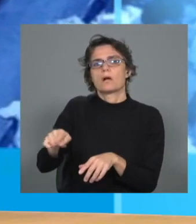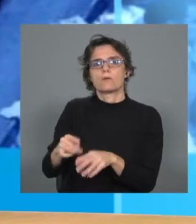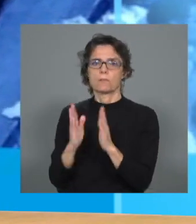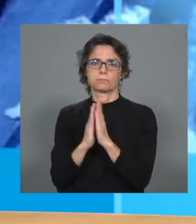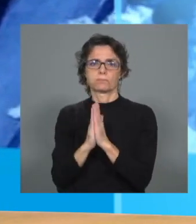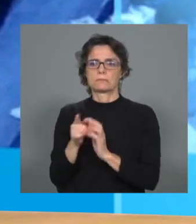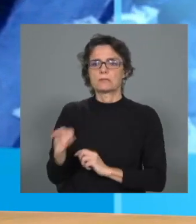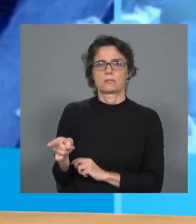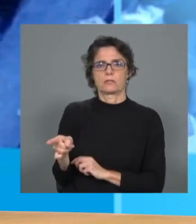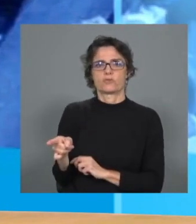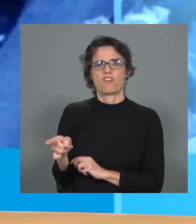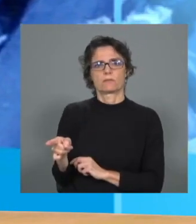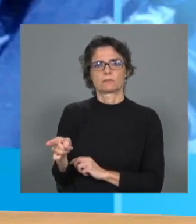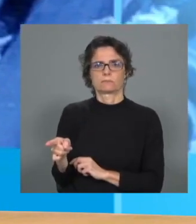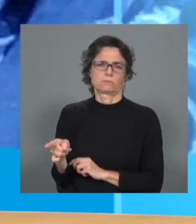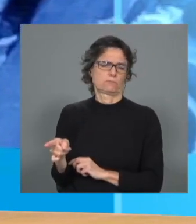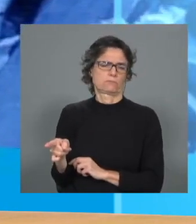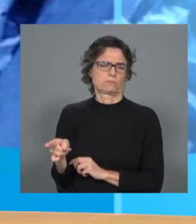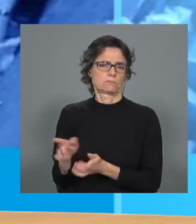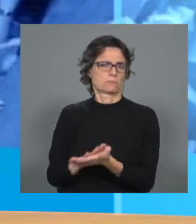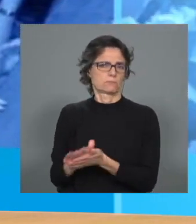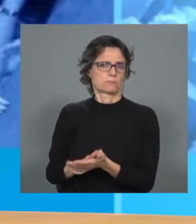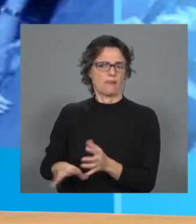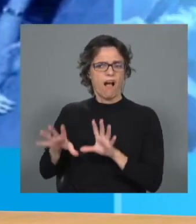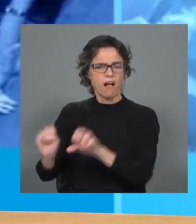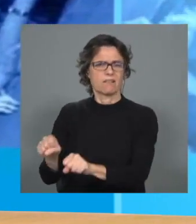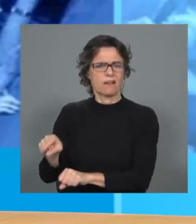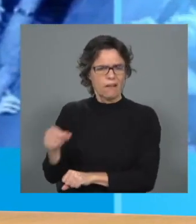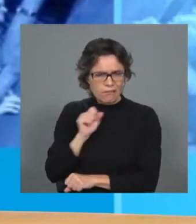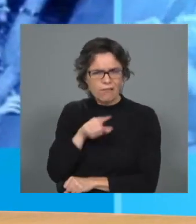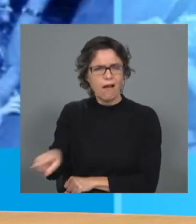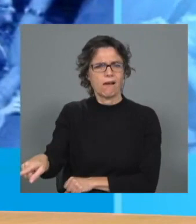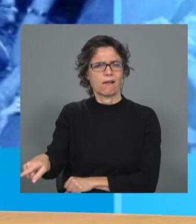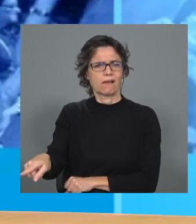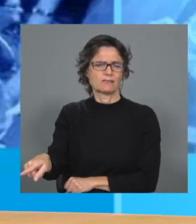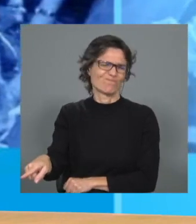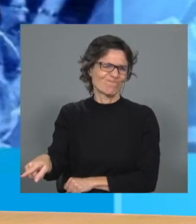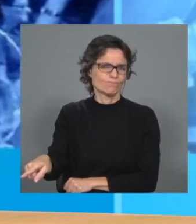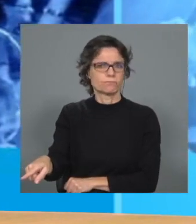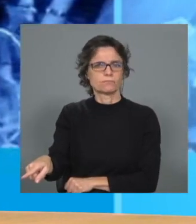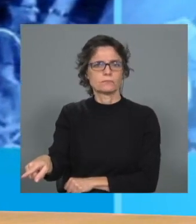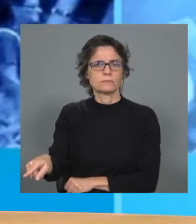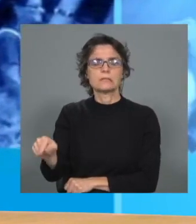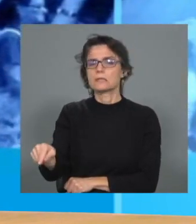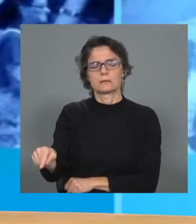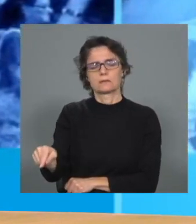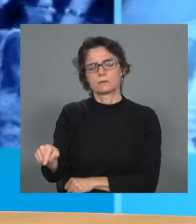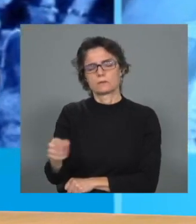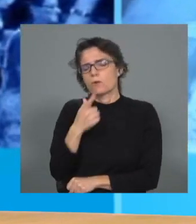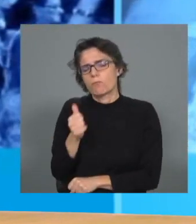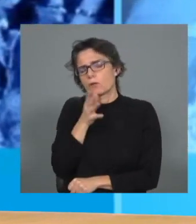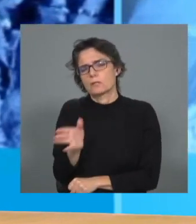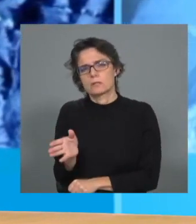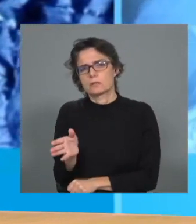como fundamento teórico de uma invasão de um território, especificamente na Ucrânia, têm de ser desautorizados.